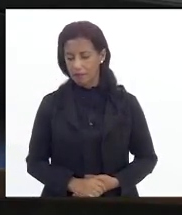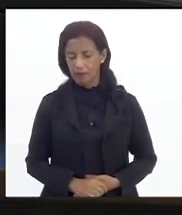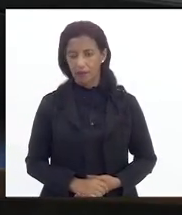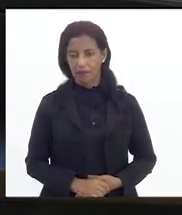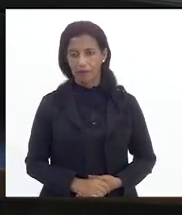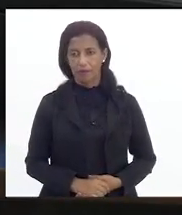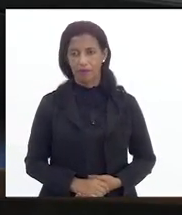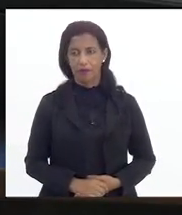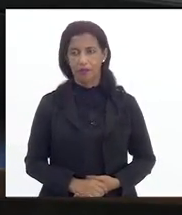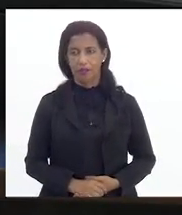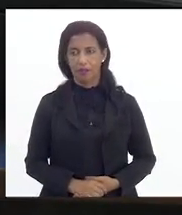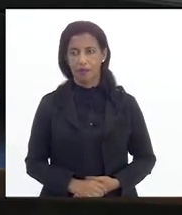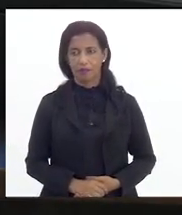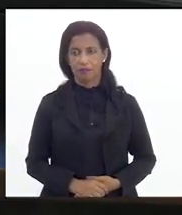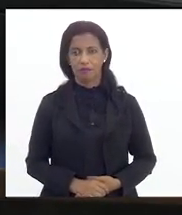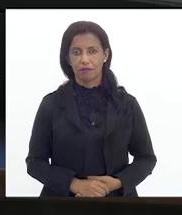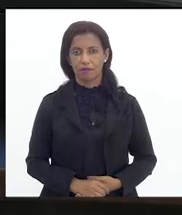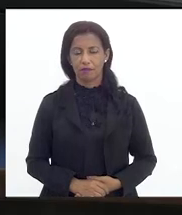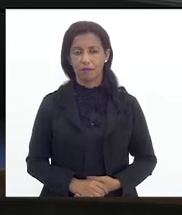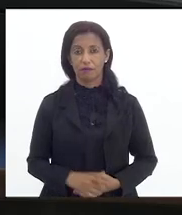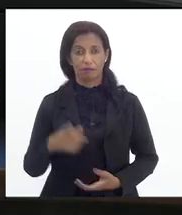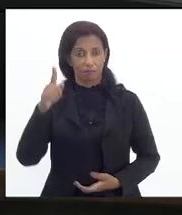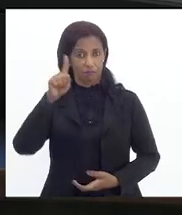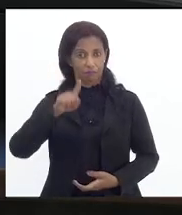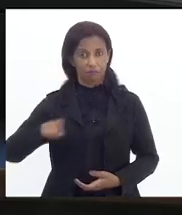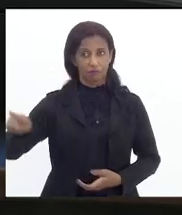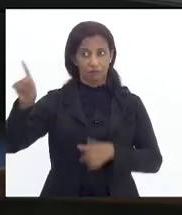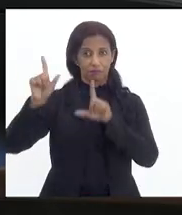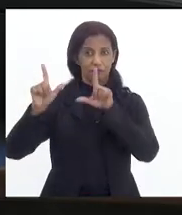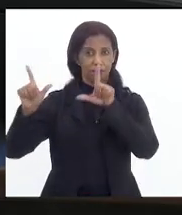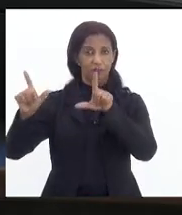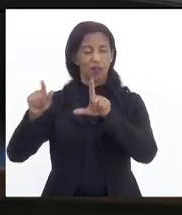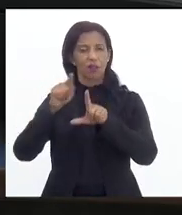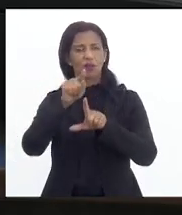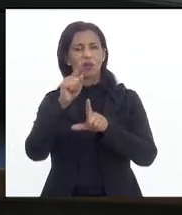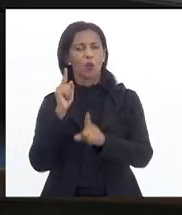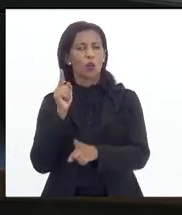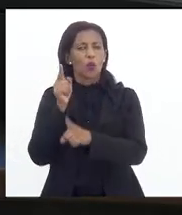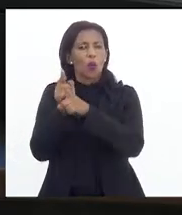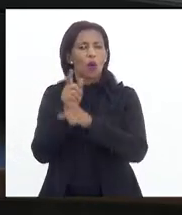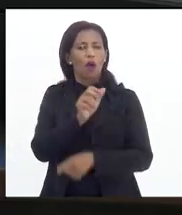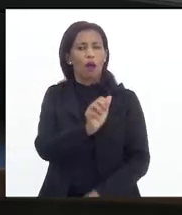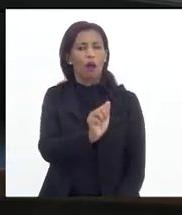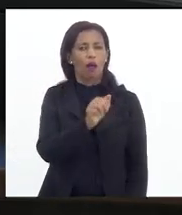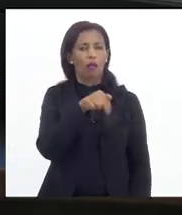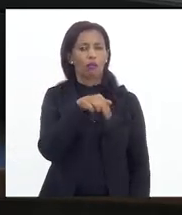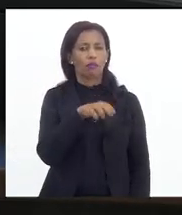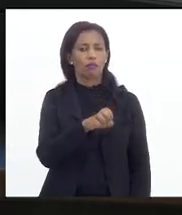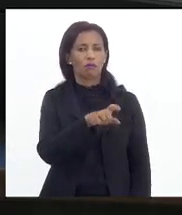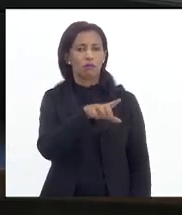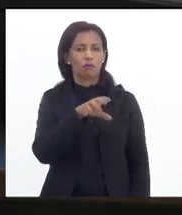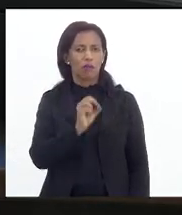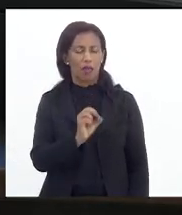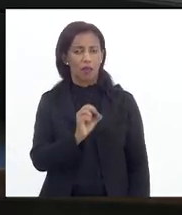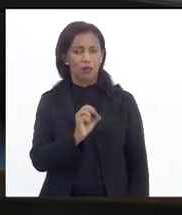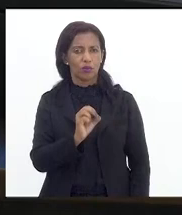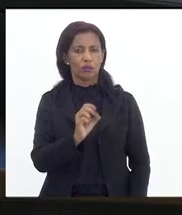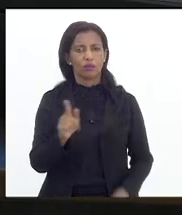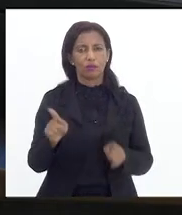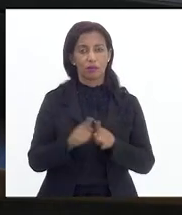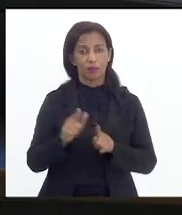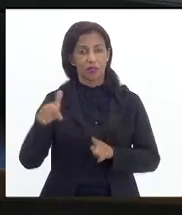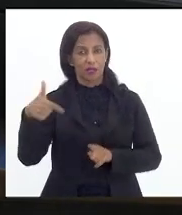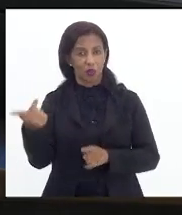delaide vocês encontram os anexos o que compuseram essa segunda entrega